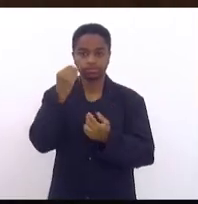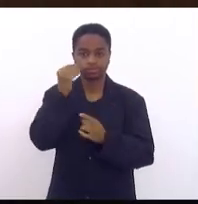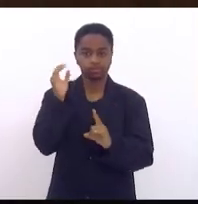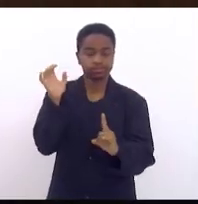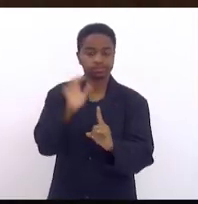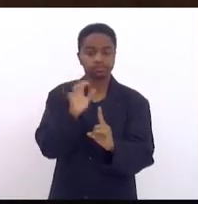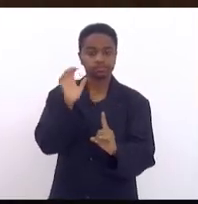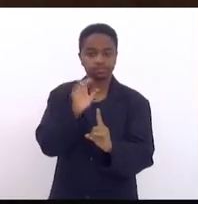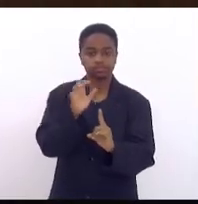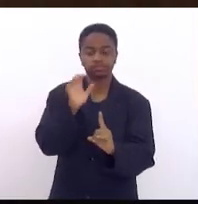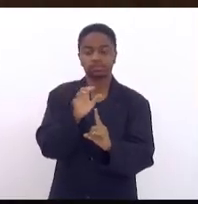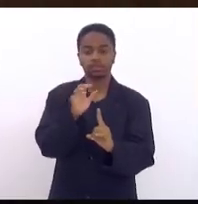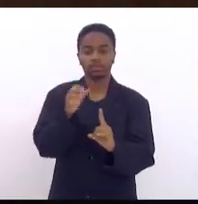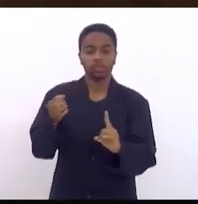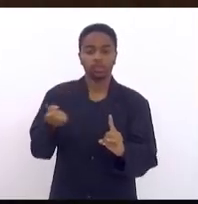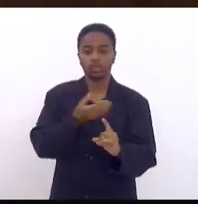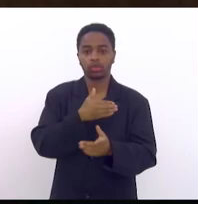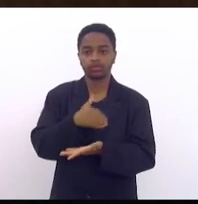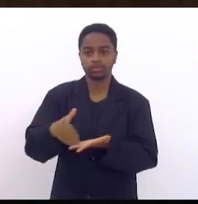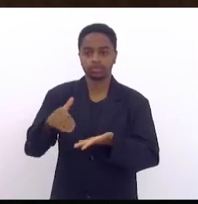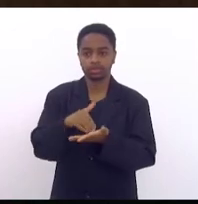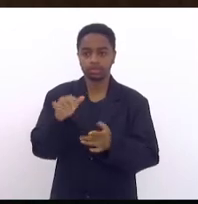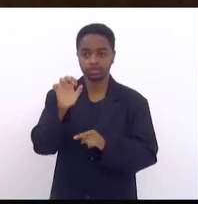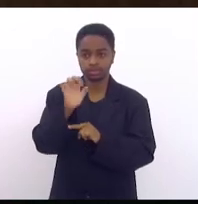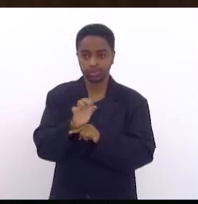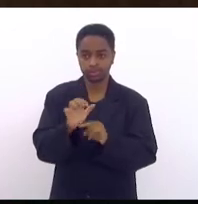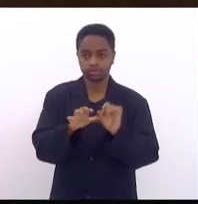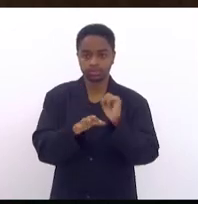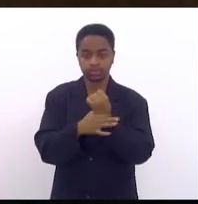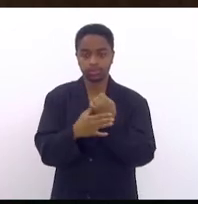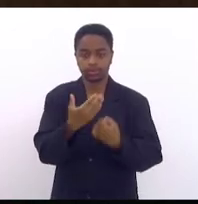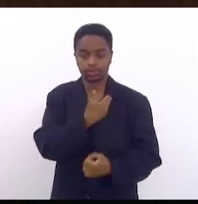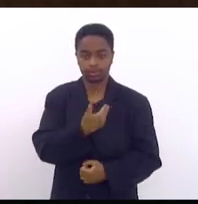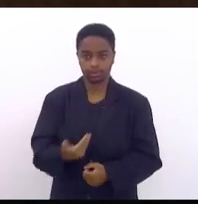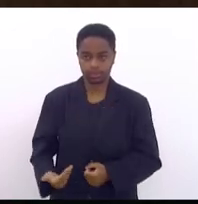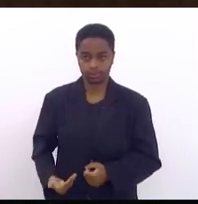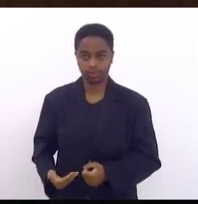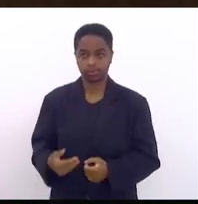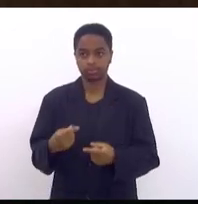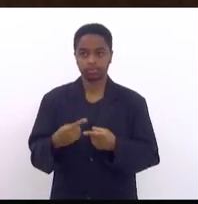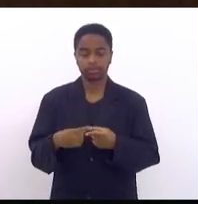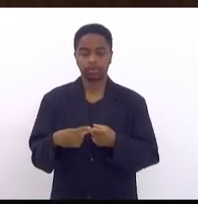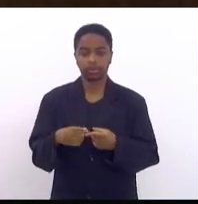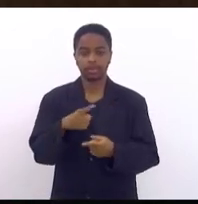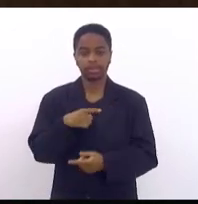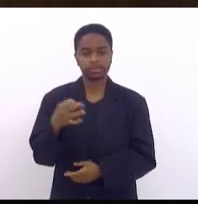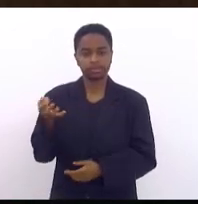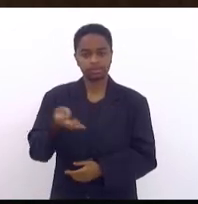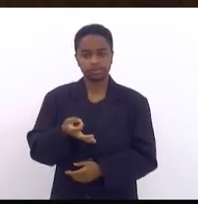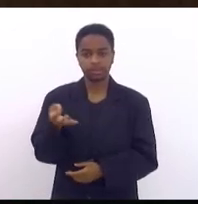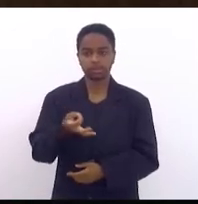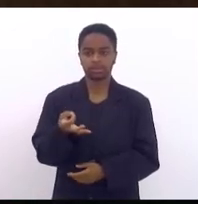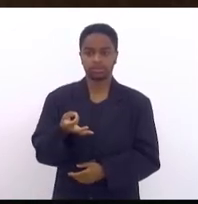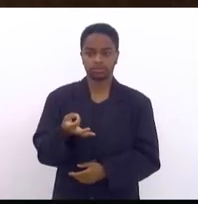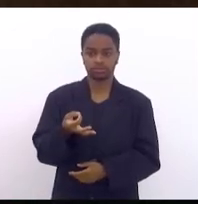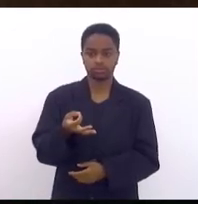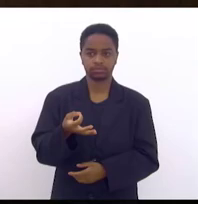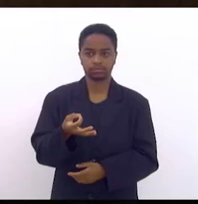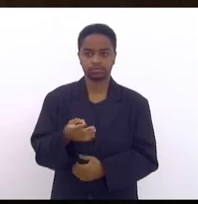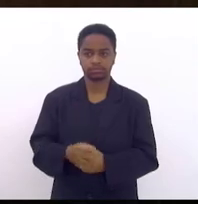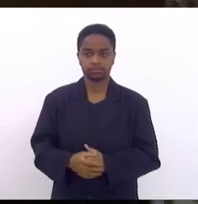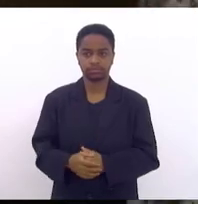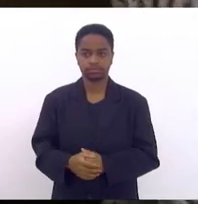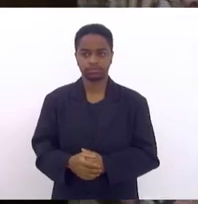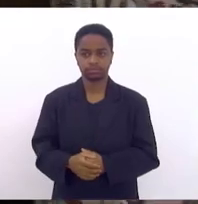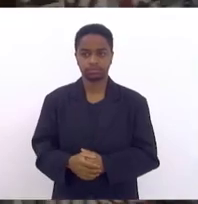pressionar o novo secretário estadual de Segurança Pública, quando eu tenho absoluta certeza, deputada Célia, deputado Carlos